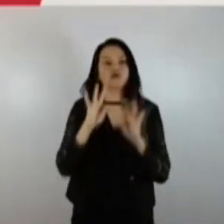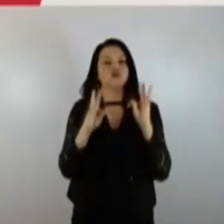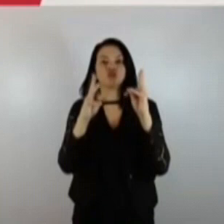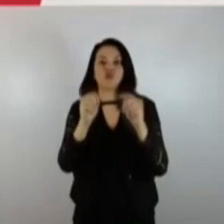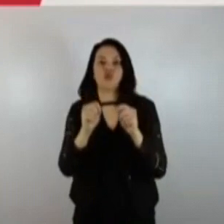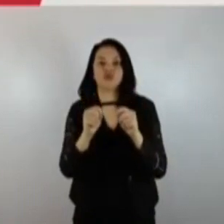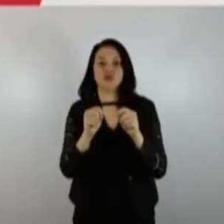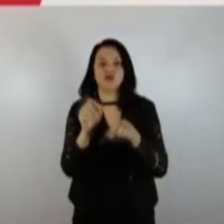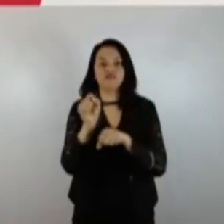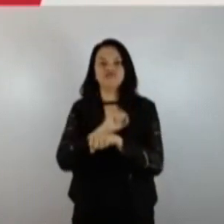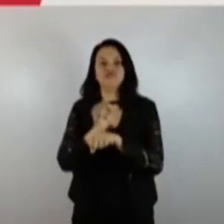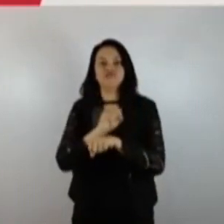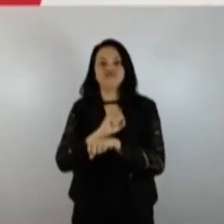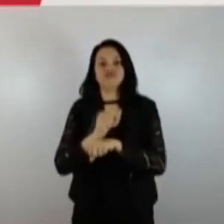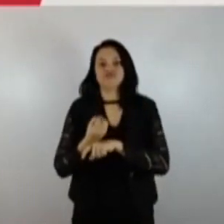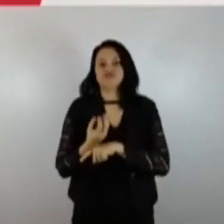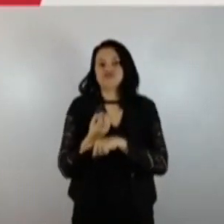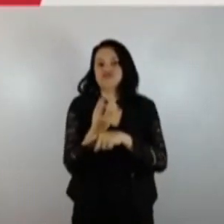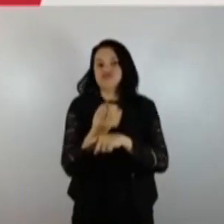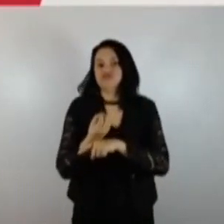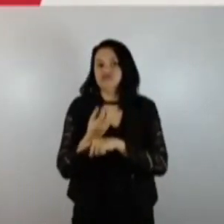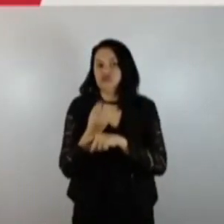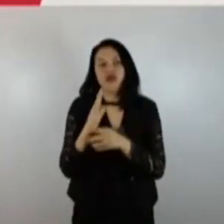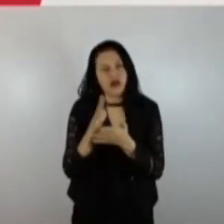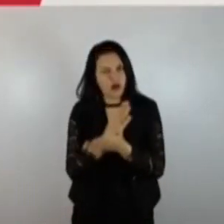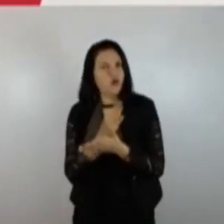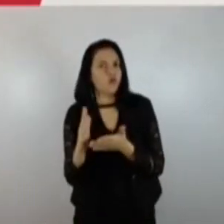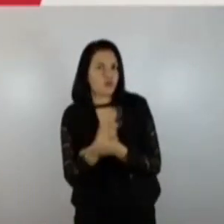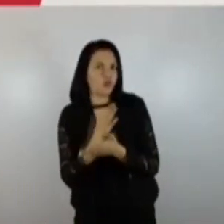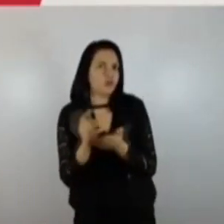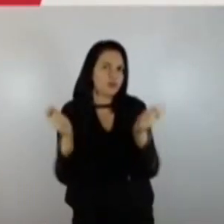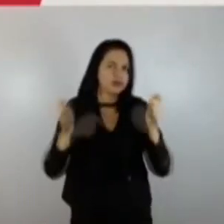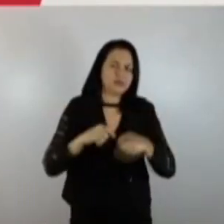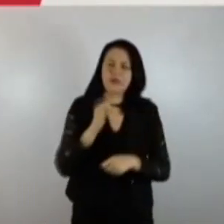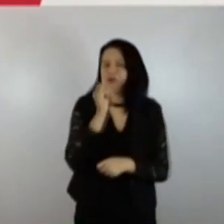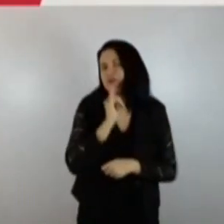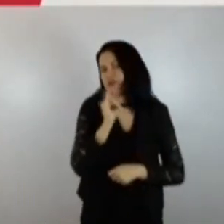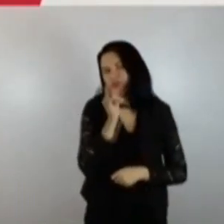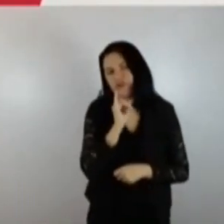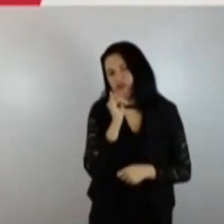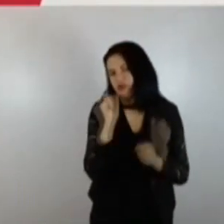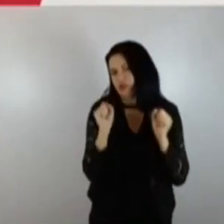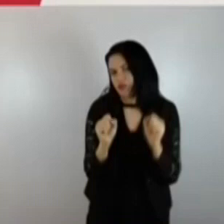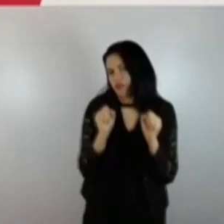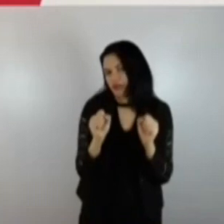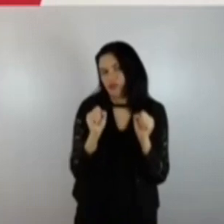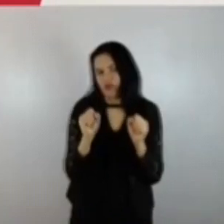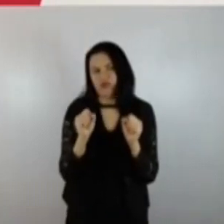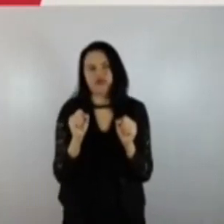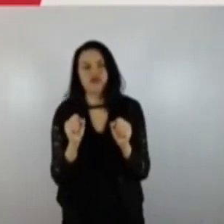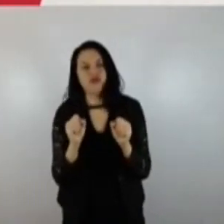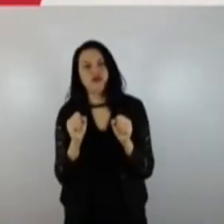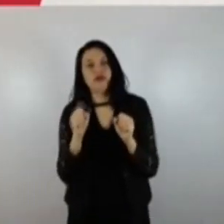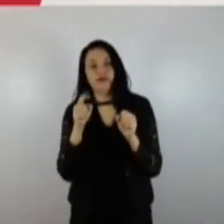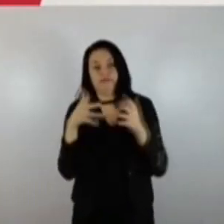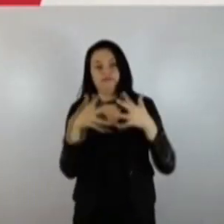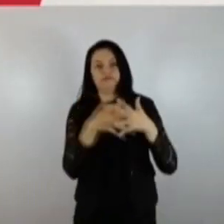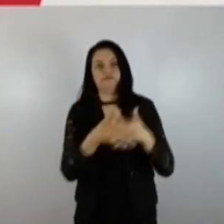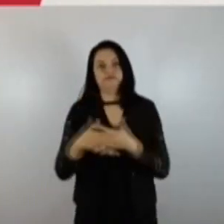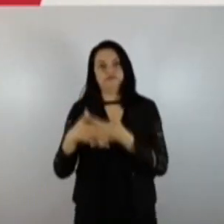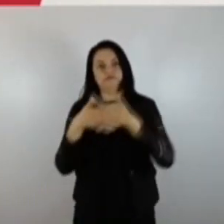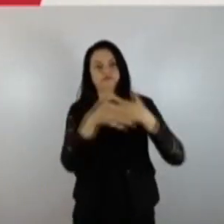fluxo de veículos. Há exceções, entre os quais, por exemplo, a circulação de